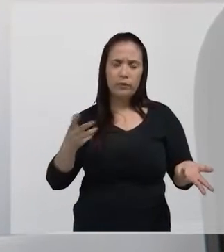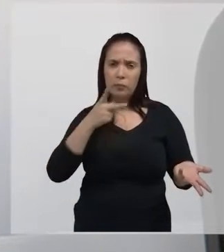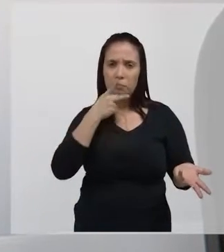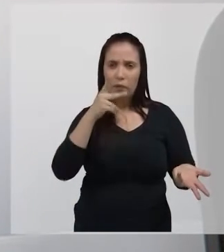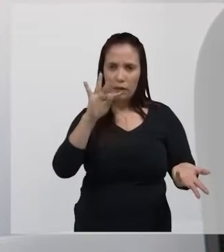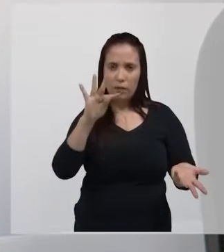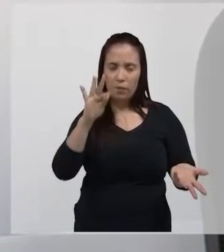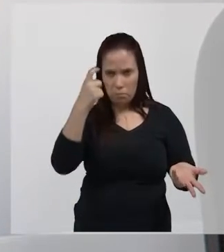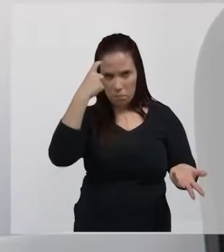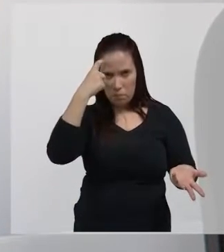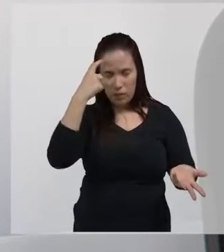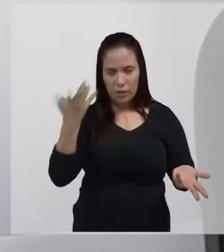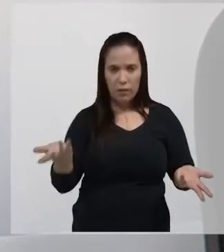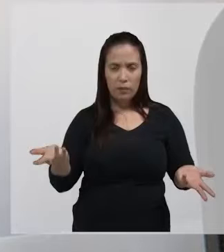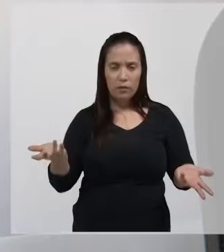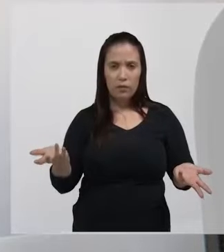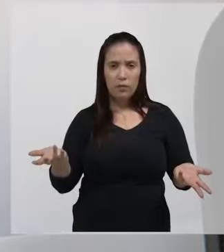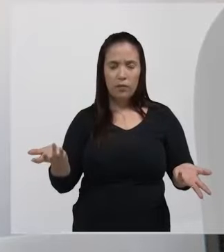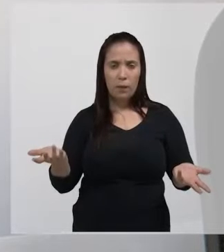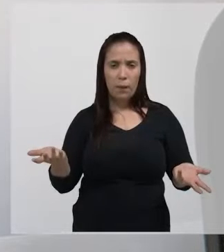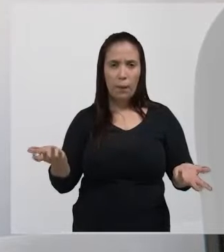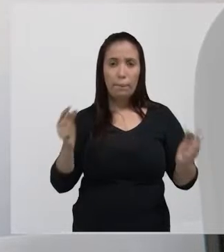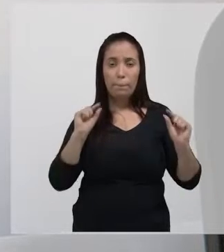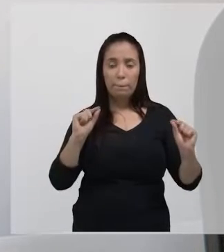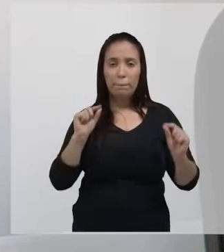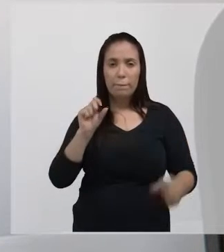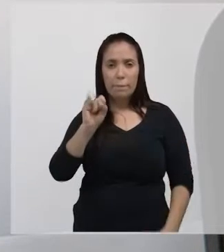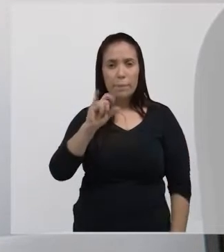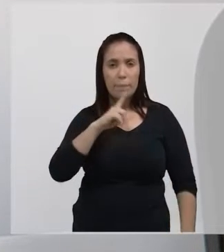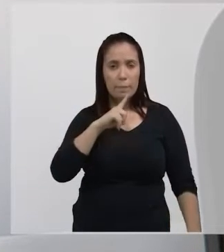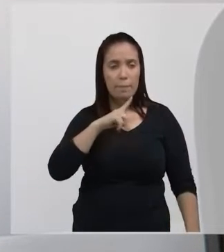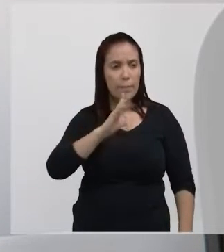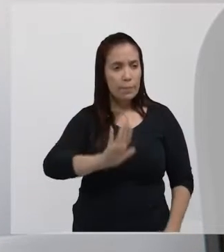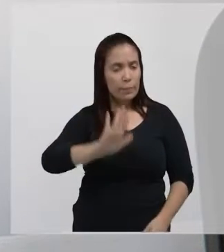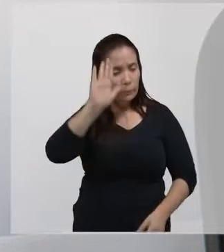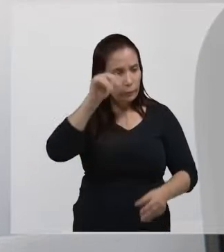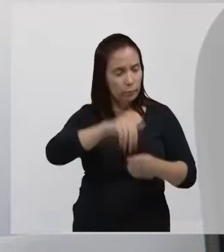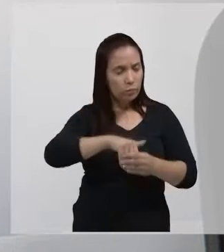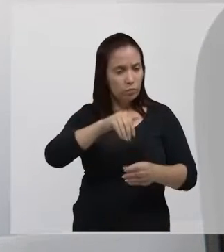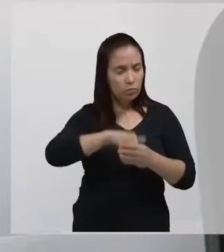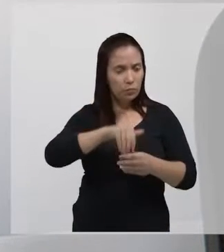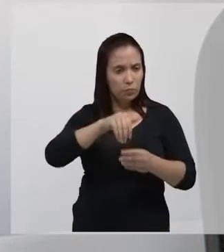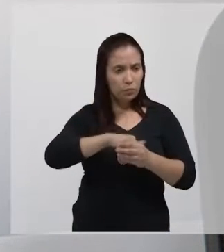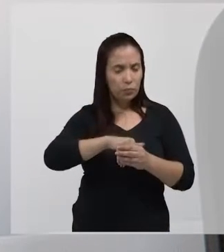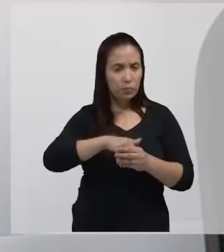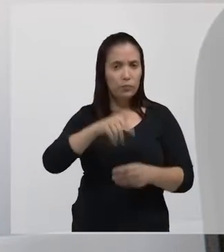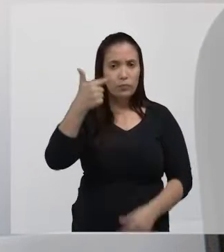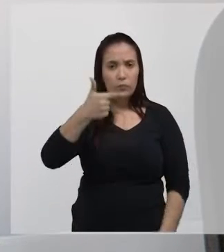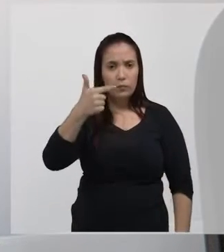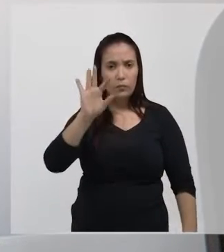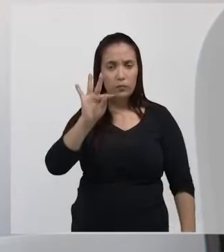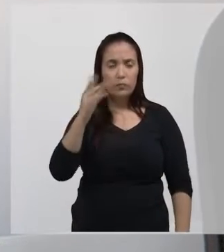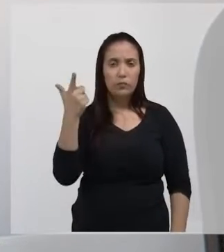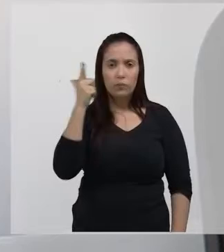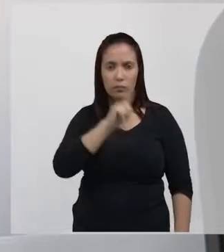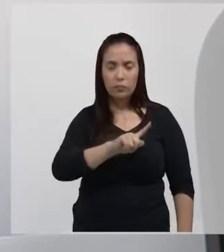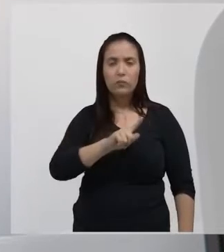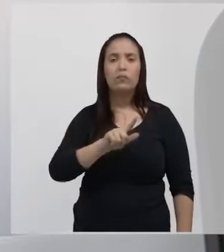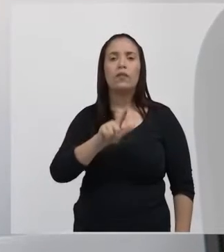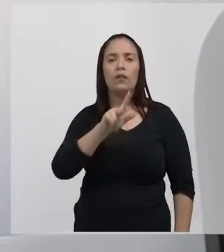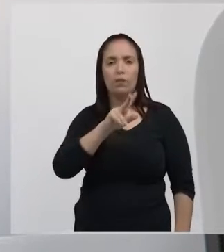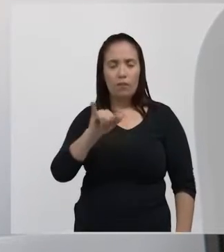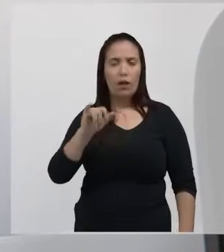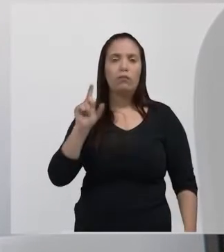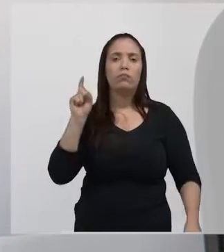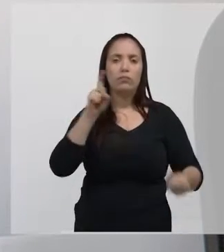que a partir do momento em que houver um candidato que tenha condições de ir ao segundo turno e ganhar a eleição, receberá o apoio do